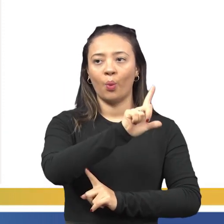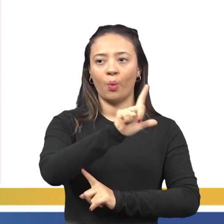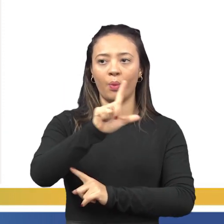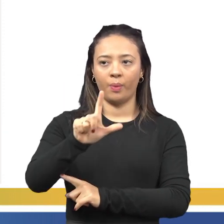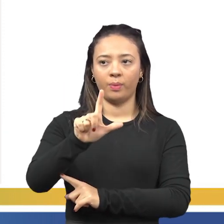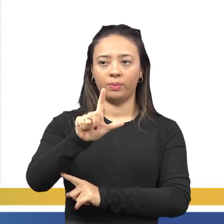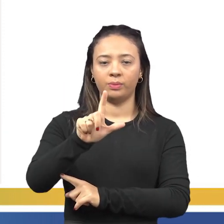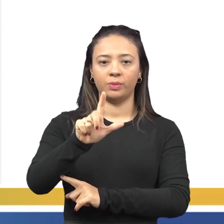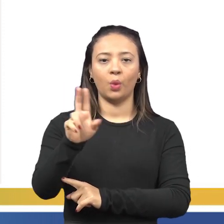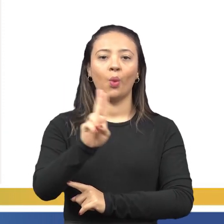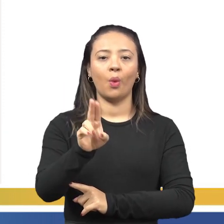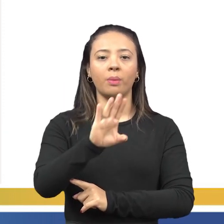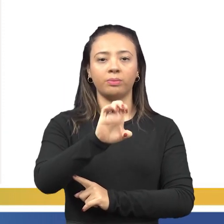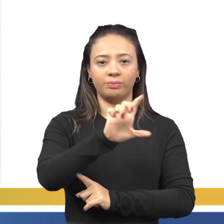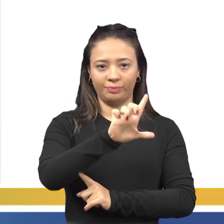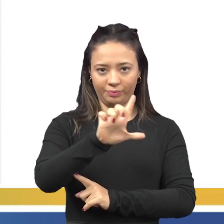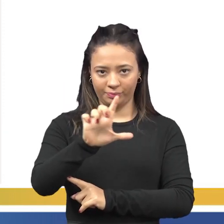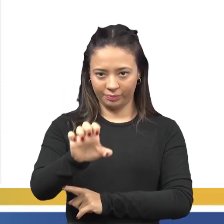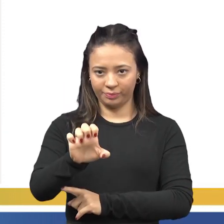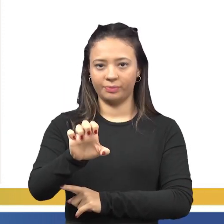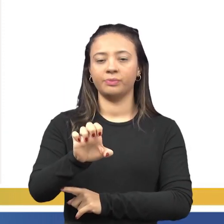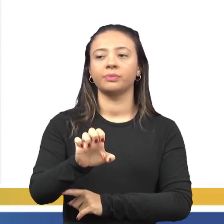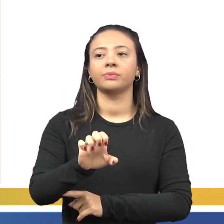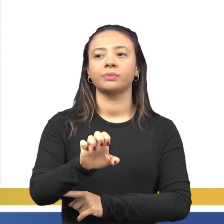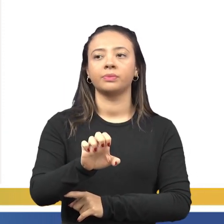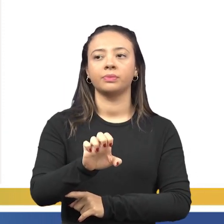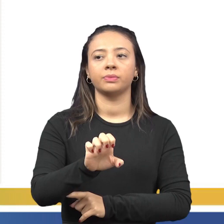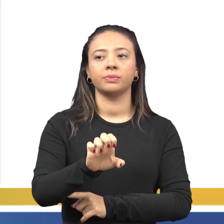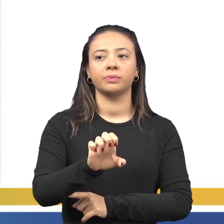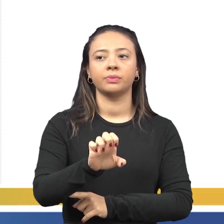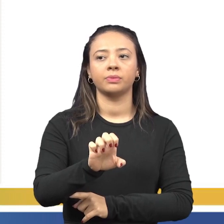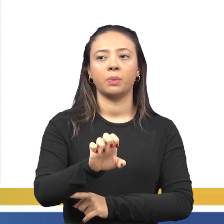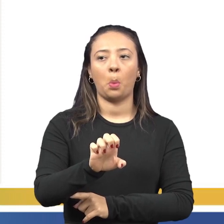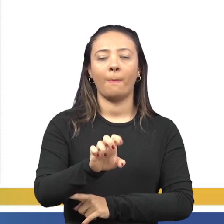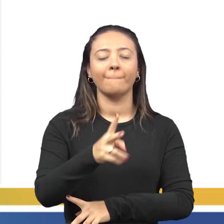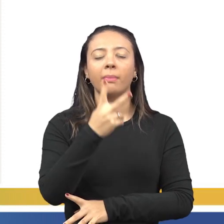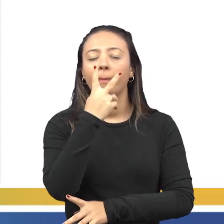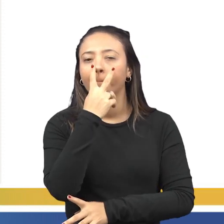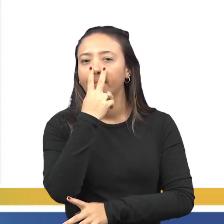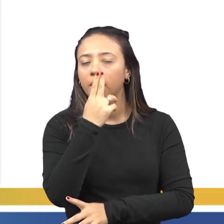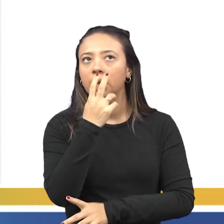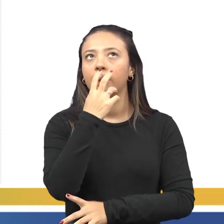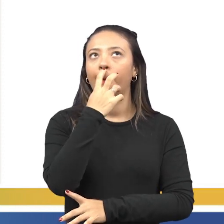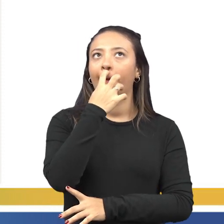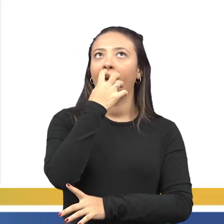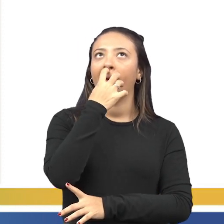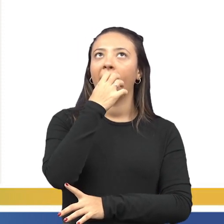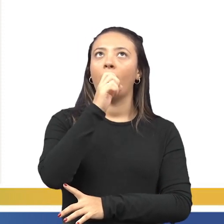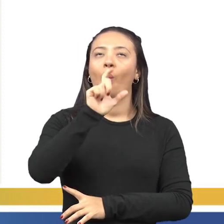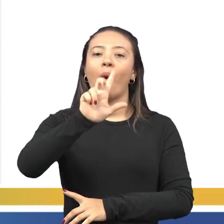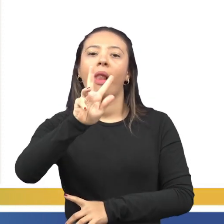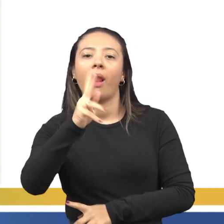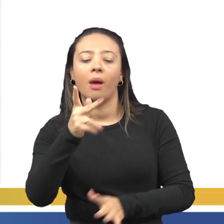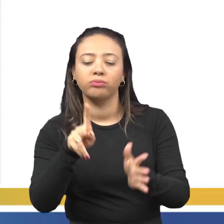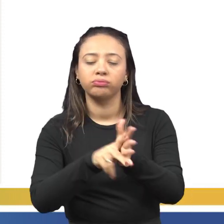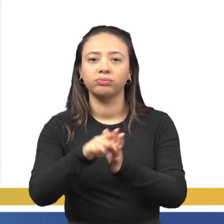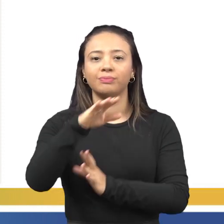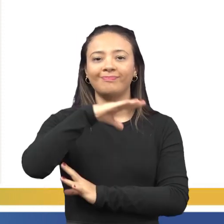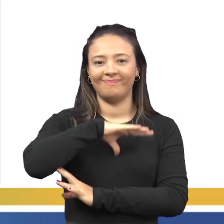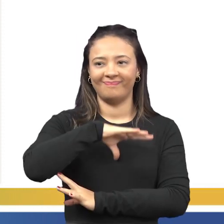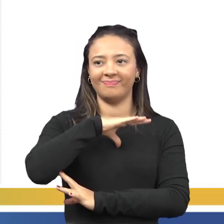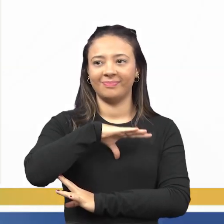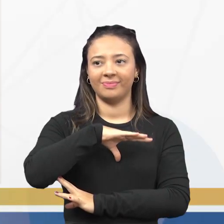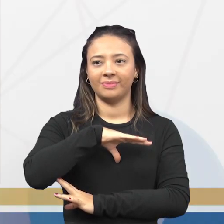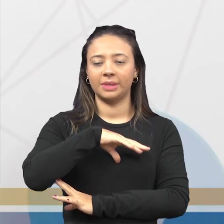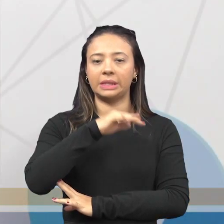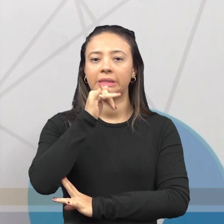que se pronuncia? Ele se pronuncia muito igual ao LH do português. Como, por exemplo, ó, lhabe, certo? Se